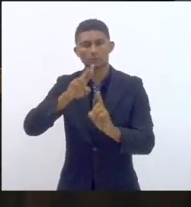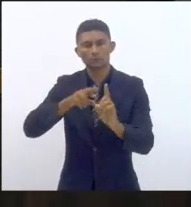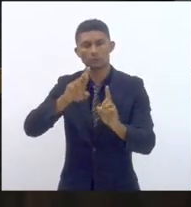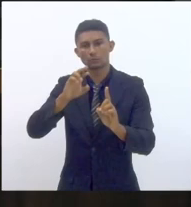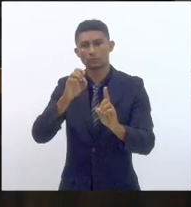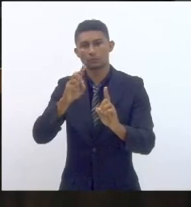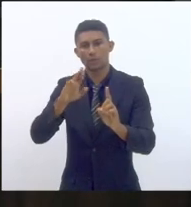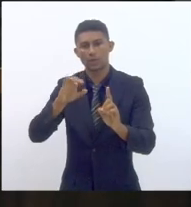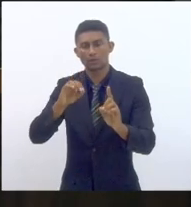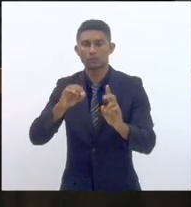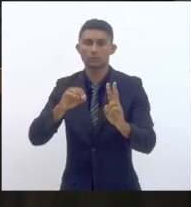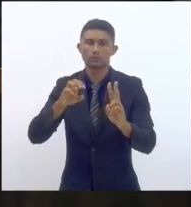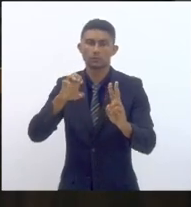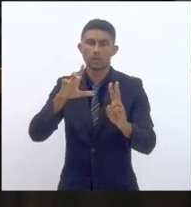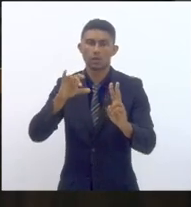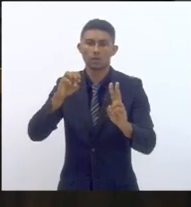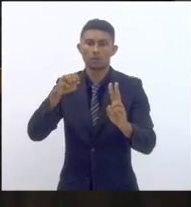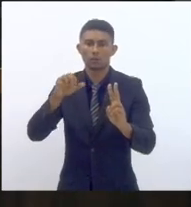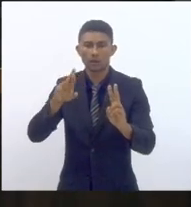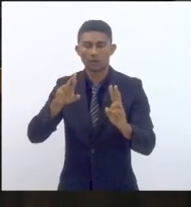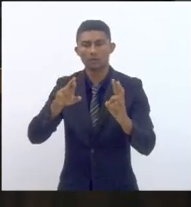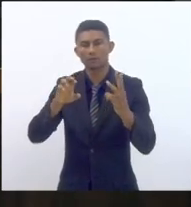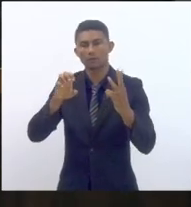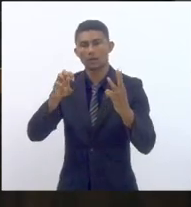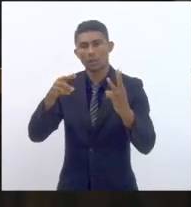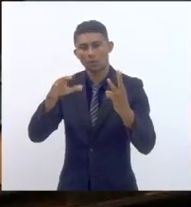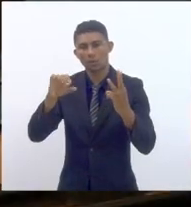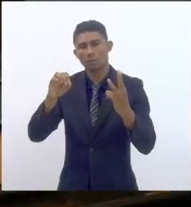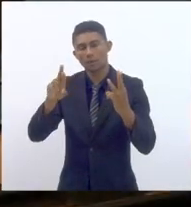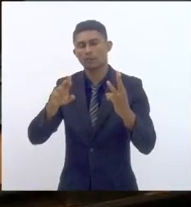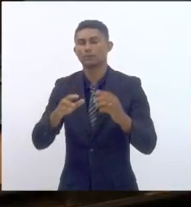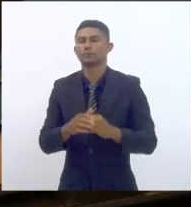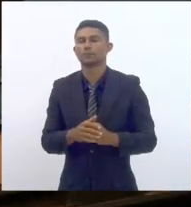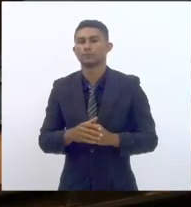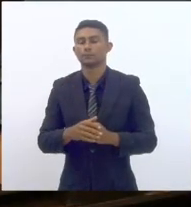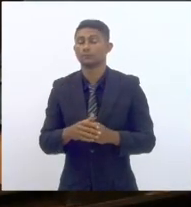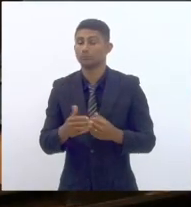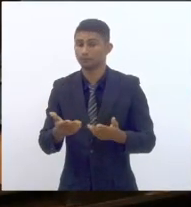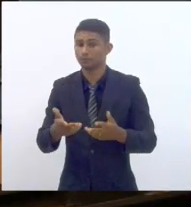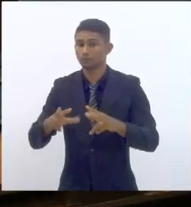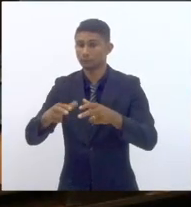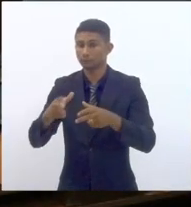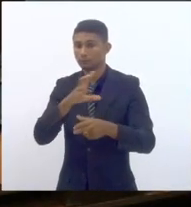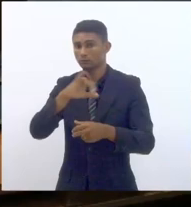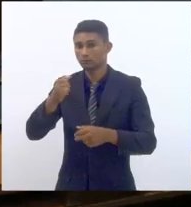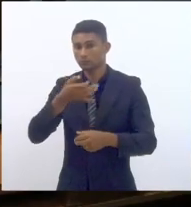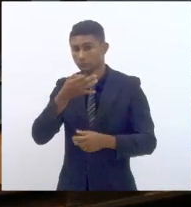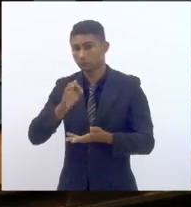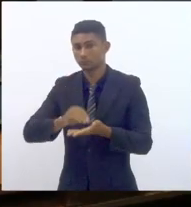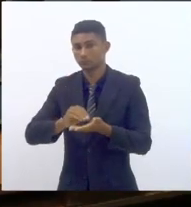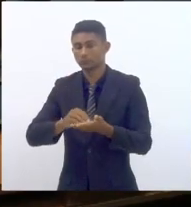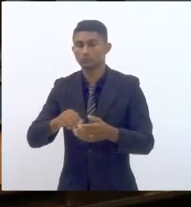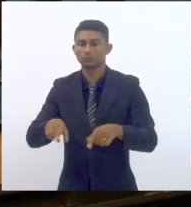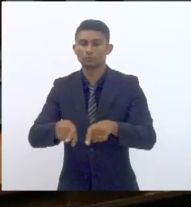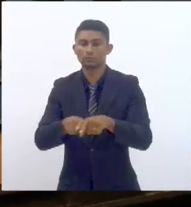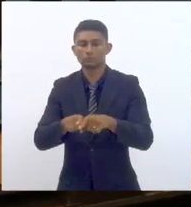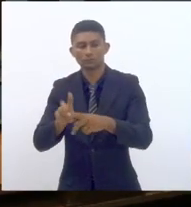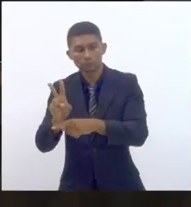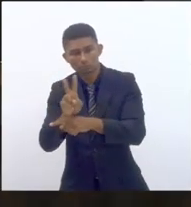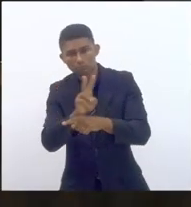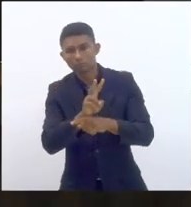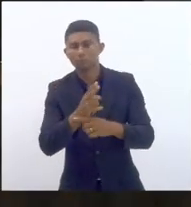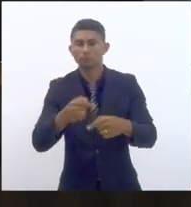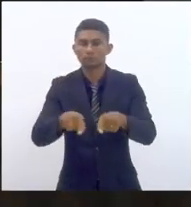Bacelar, Eliomar Coelho e Eliomar Coelho. Pendendo de pareceres das Comissões de Constituição e Justiça, Defesa do Consumidor